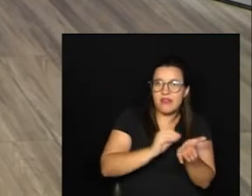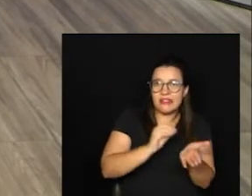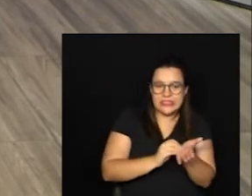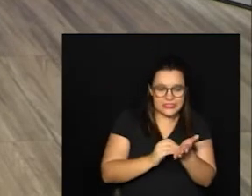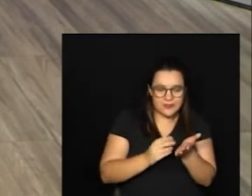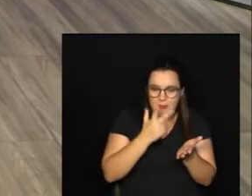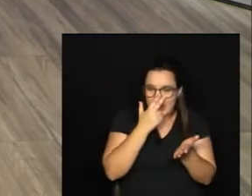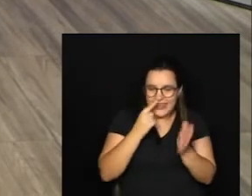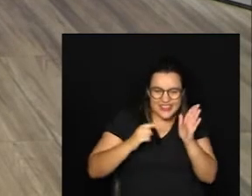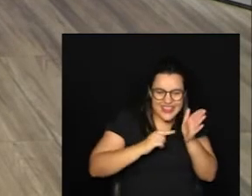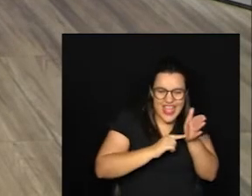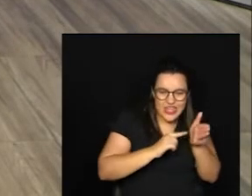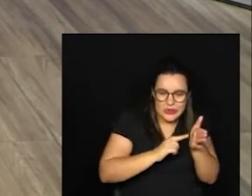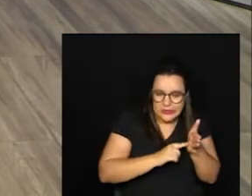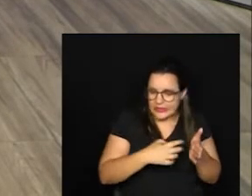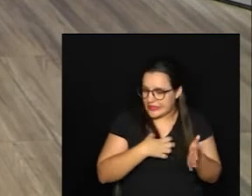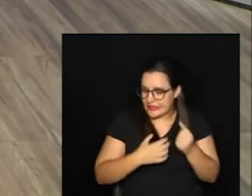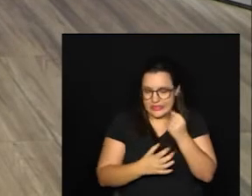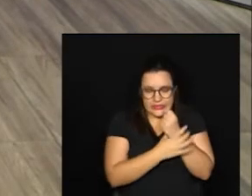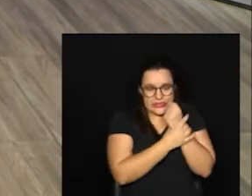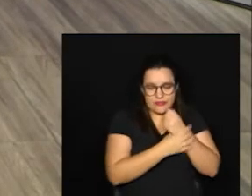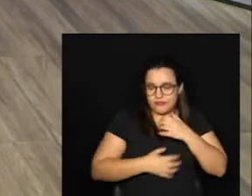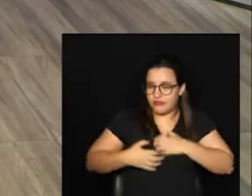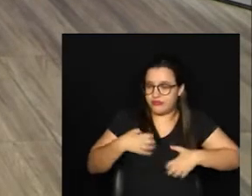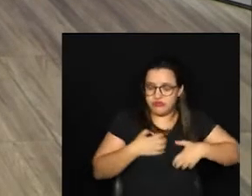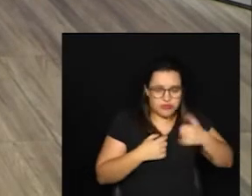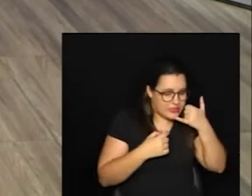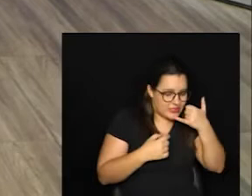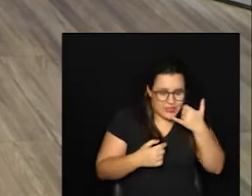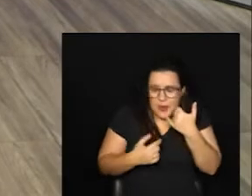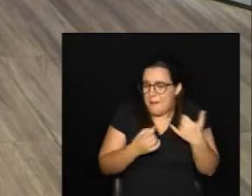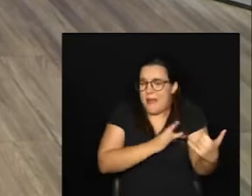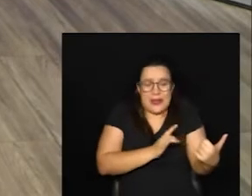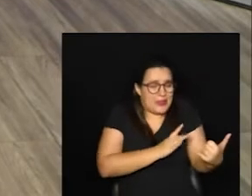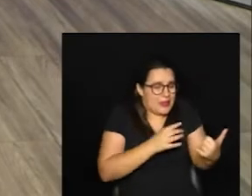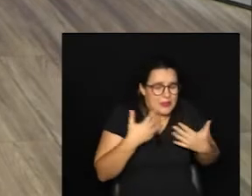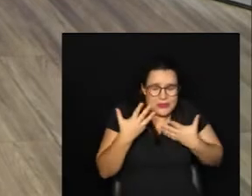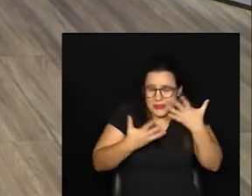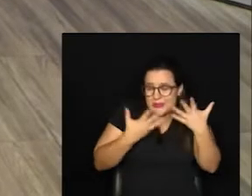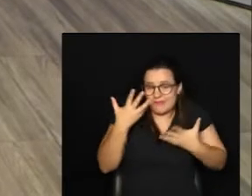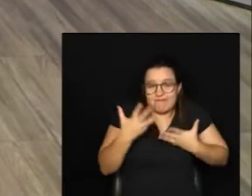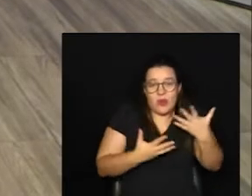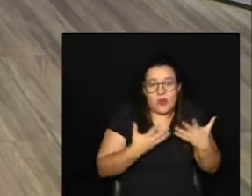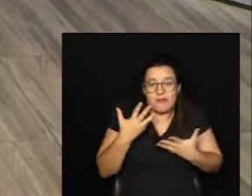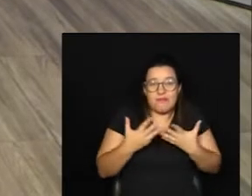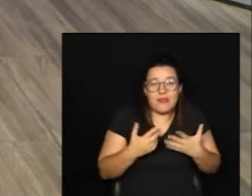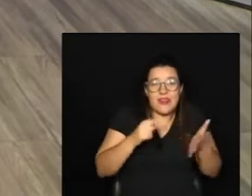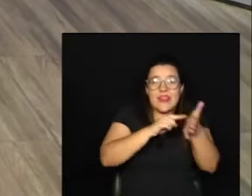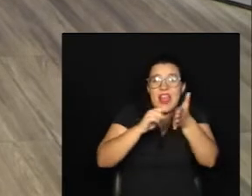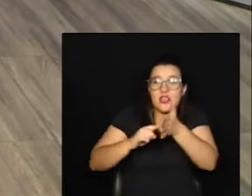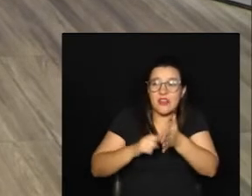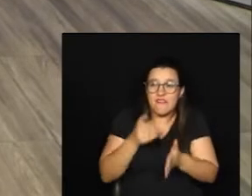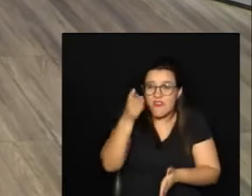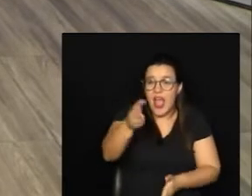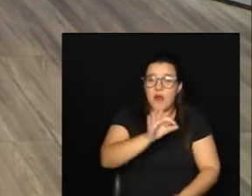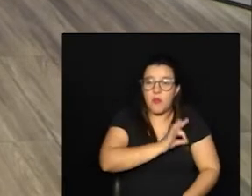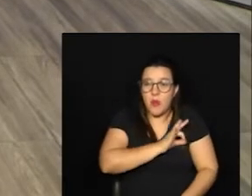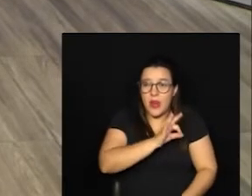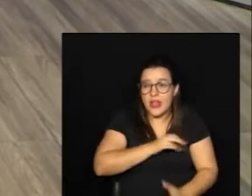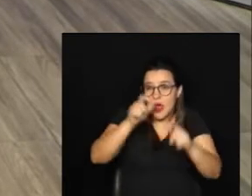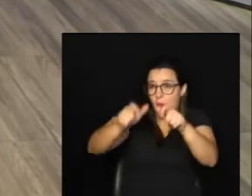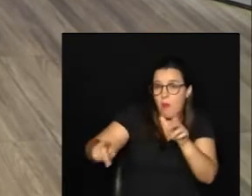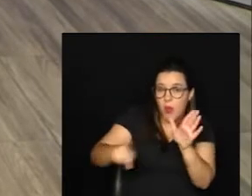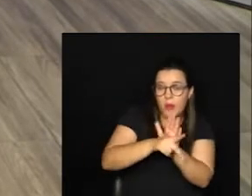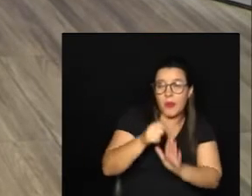denúncia no exato momento, ela não conseguir ligar para o número 180, para qualquer outro canal, ir na delegacia da mulher, por